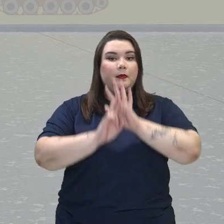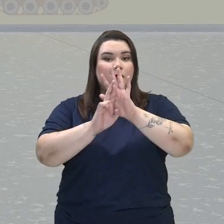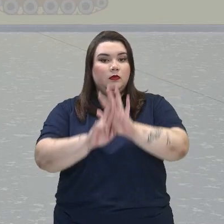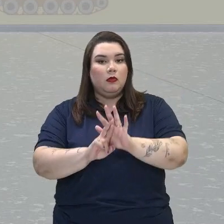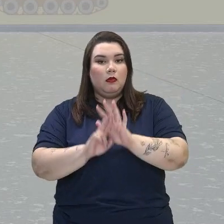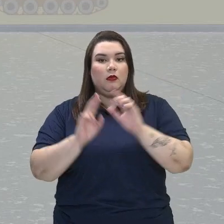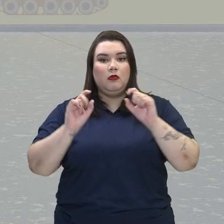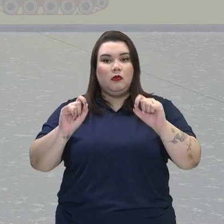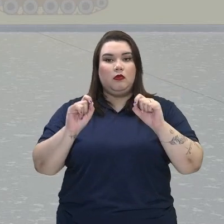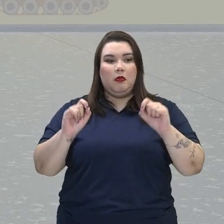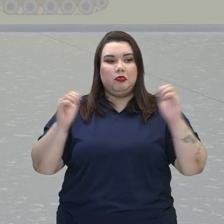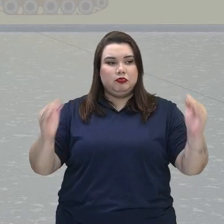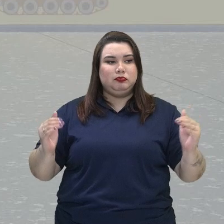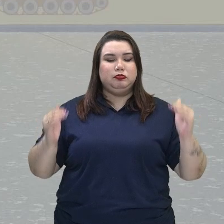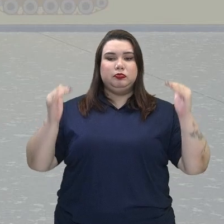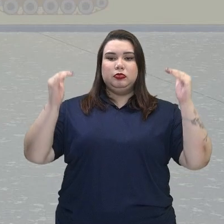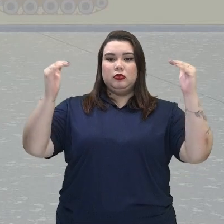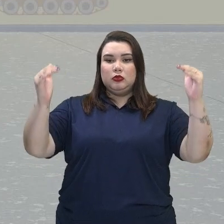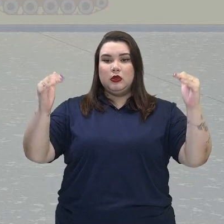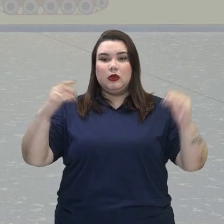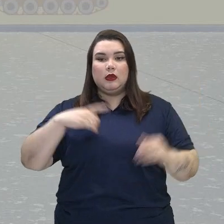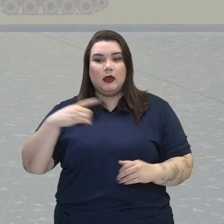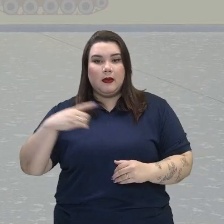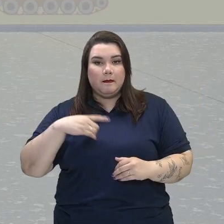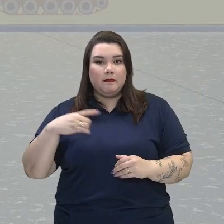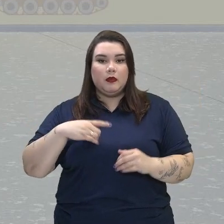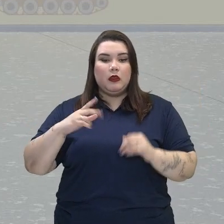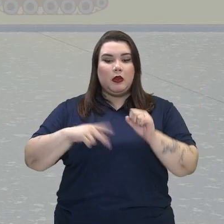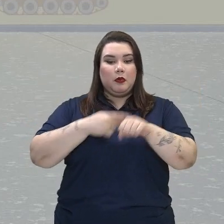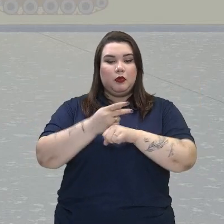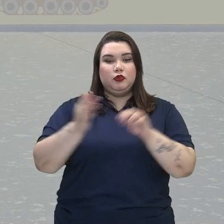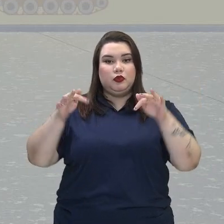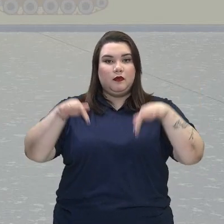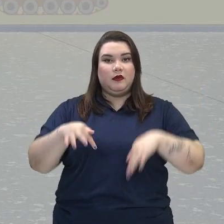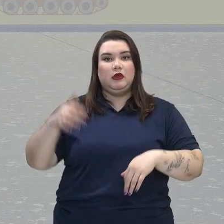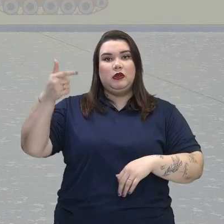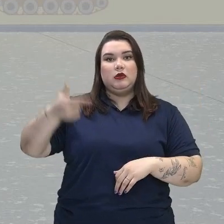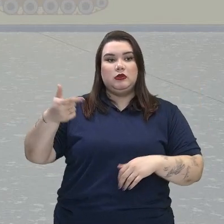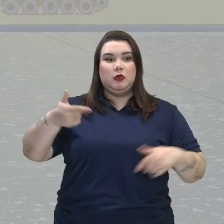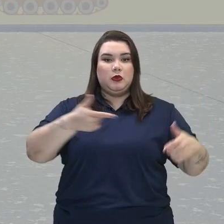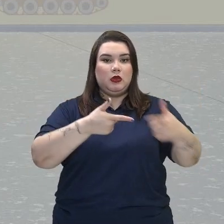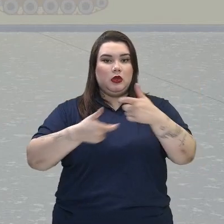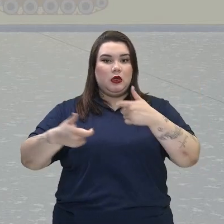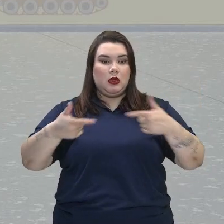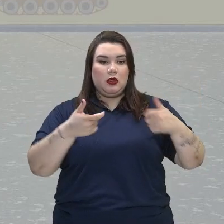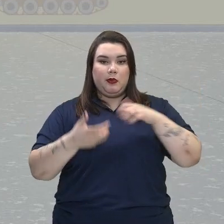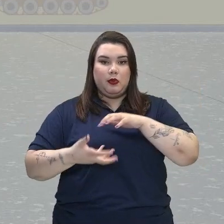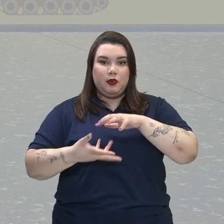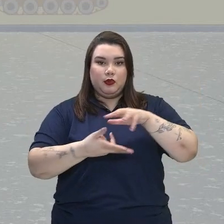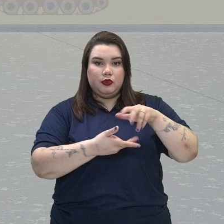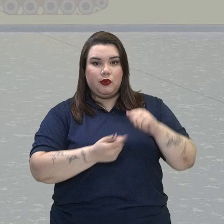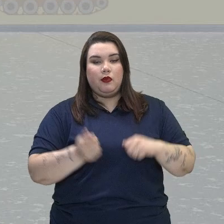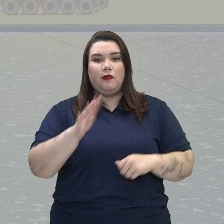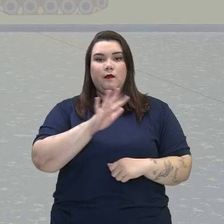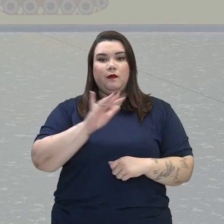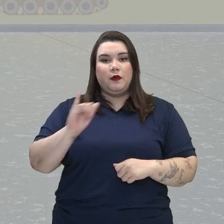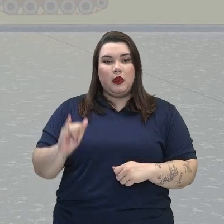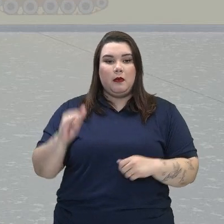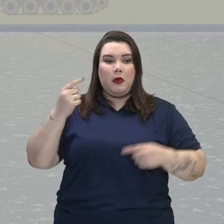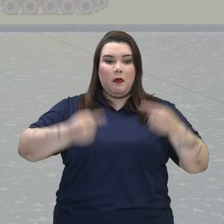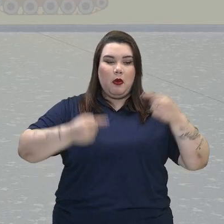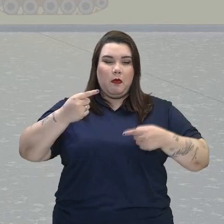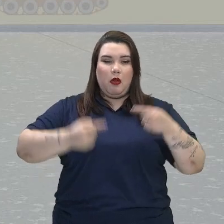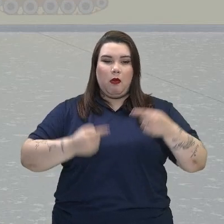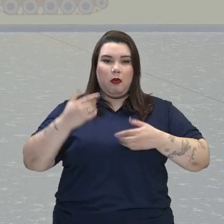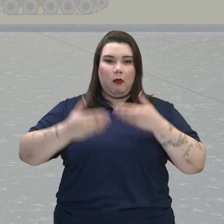duas superpotências que emergiram após o fim da Segunda Guerra Mundial e que vão disputar ao longo